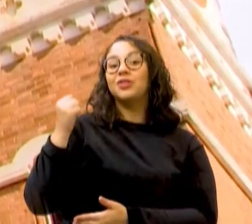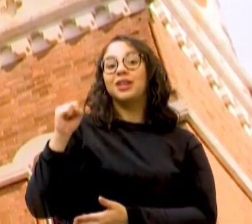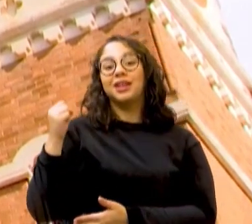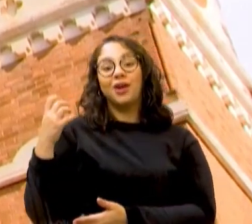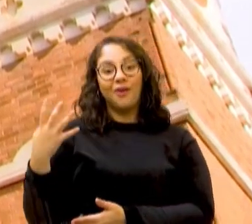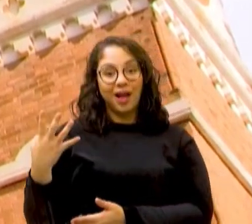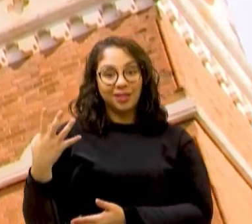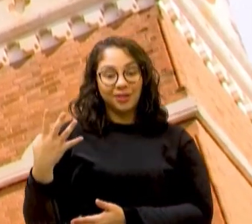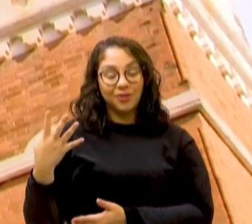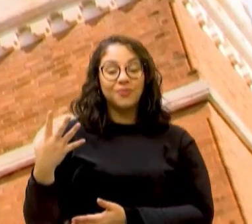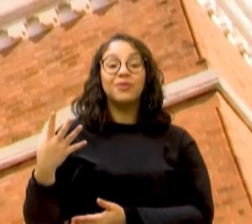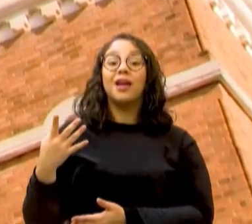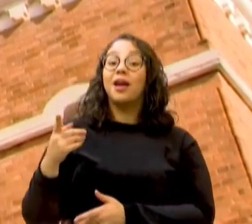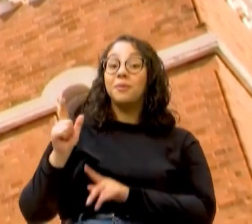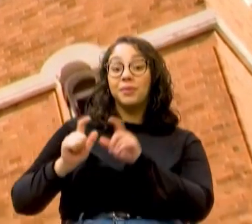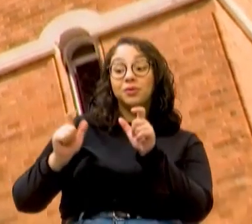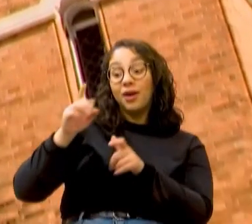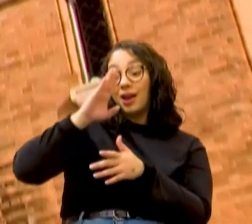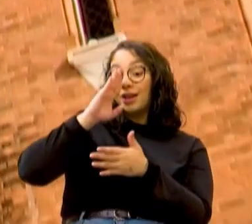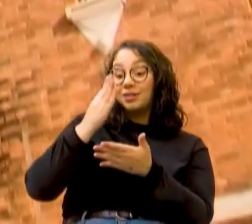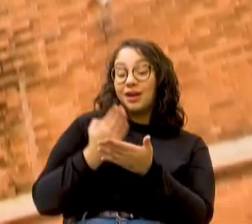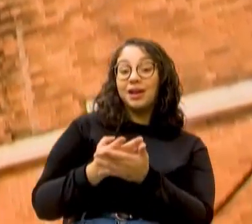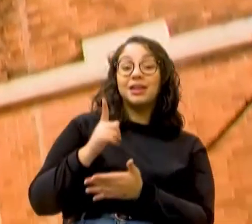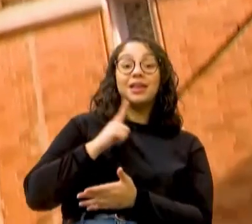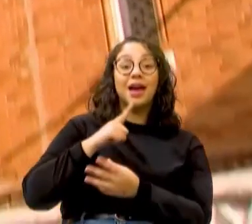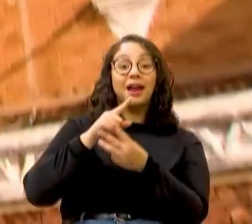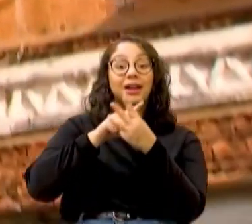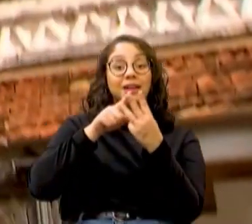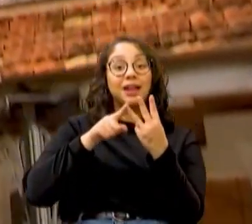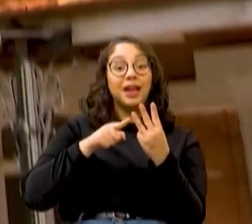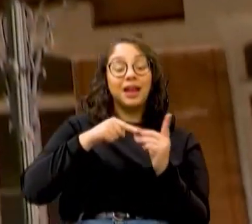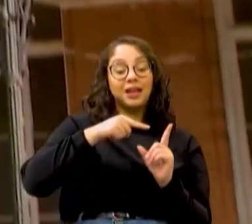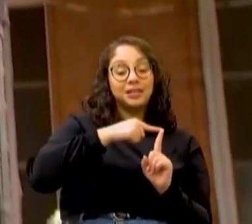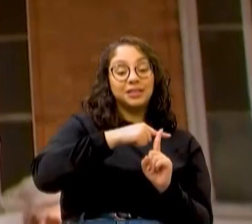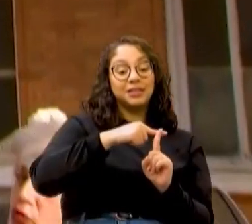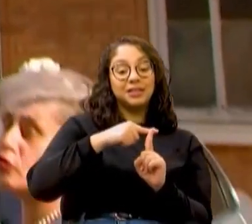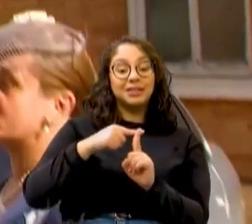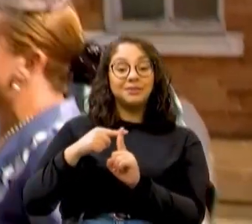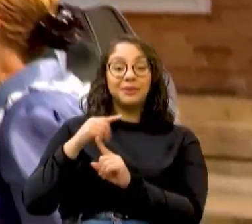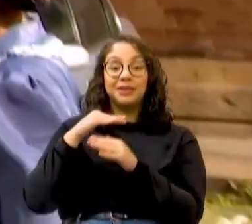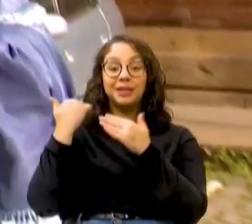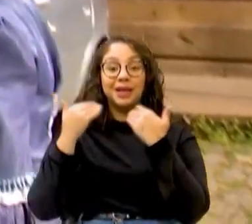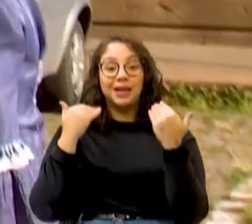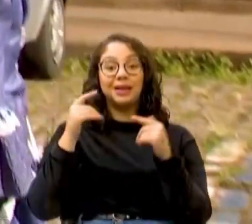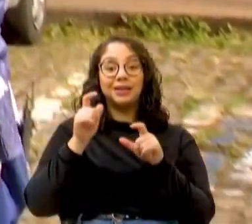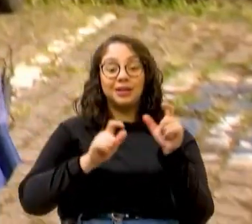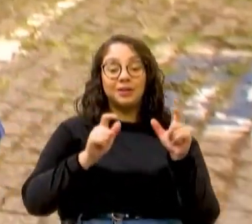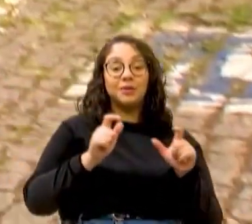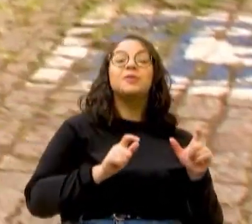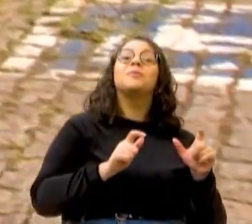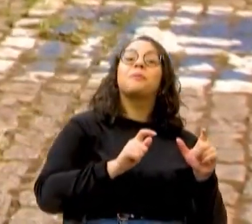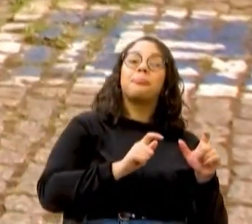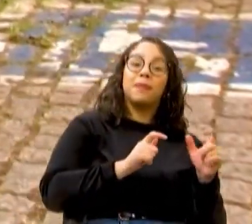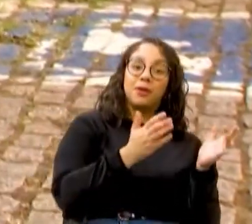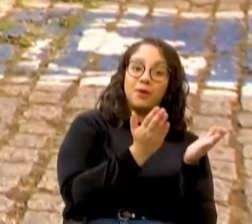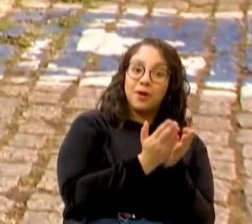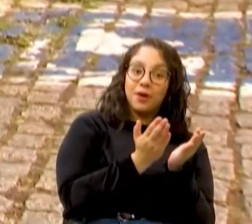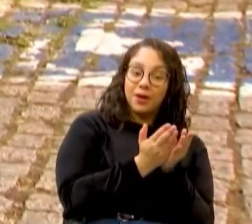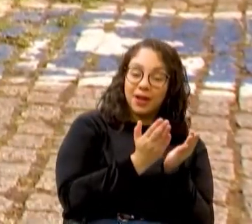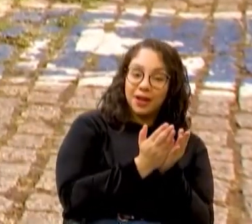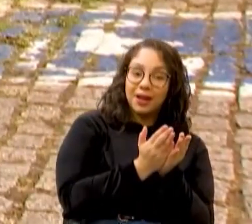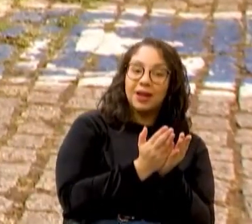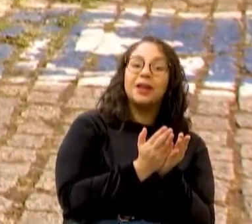1884 acreditam que eram três cemitérios aqui dos Protestantes dos